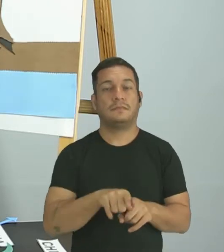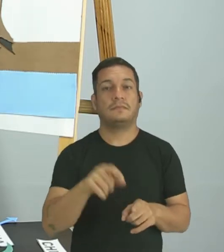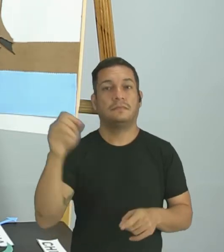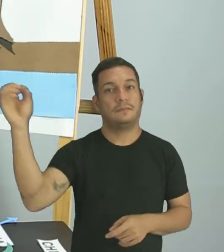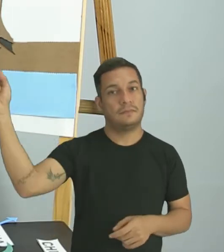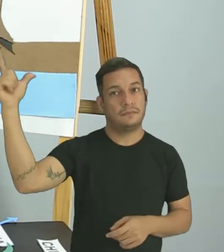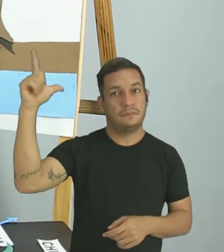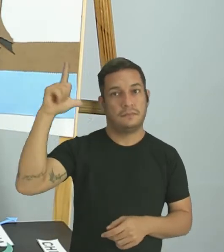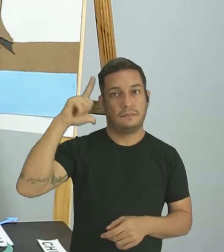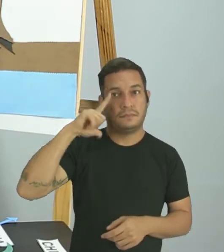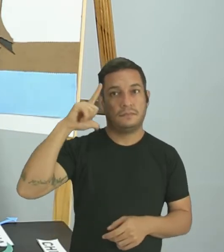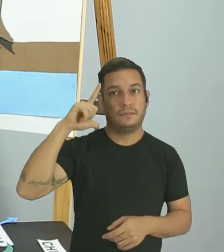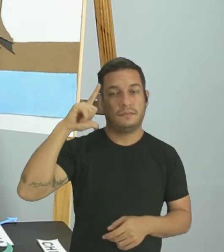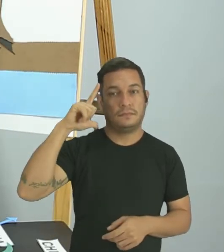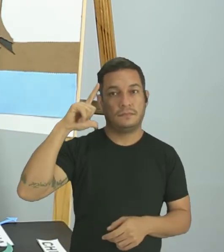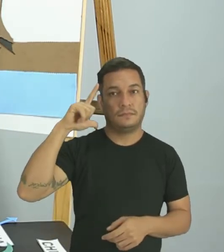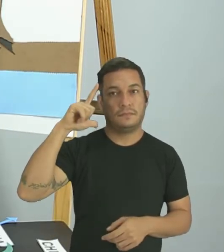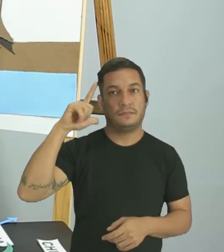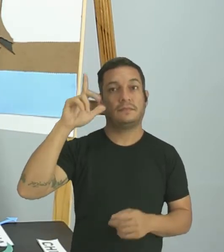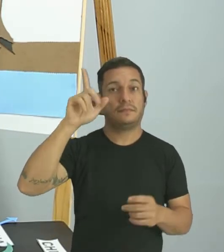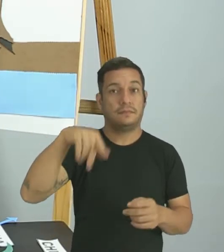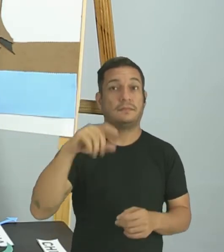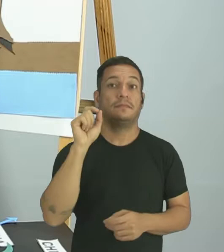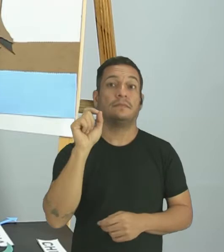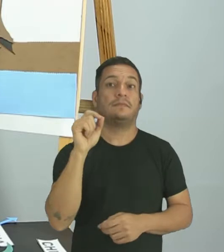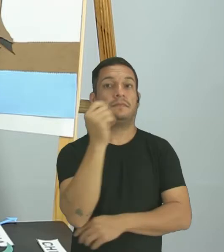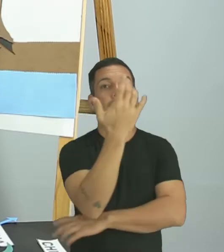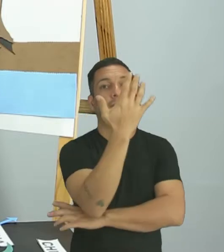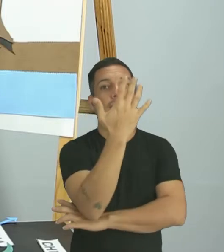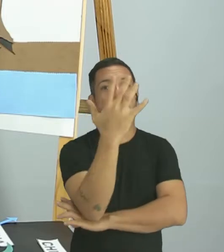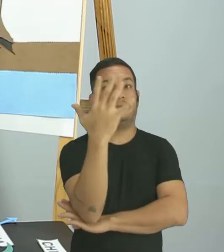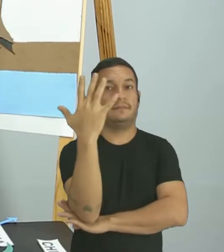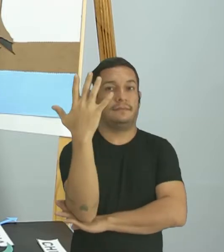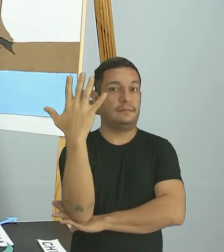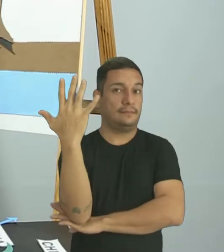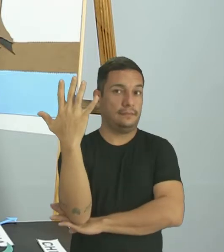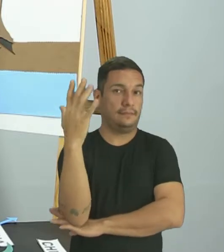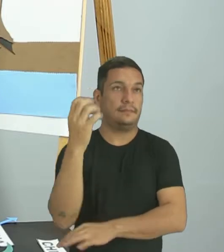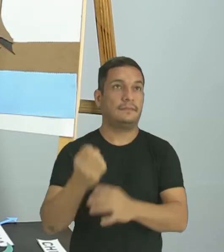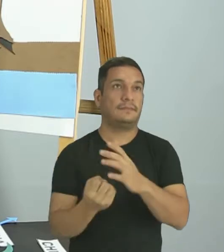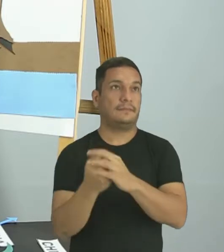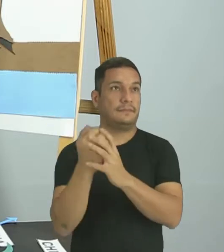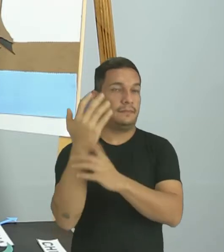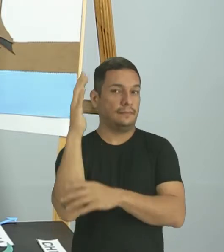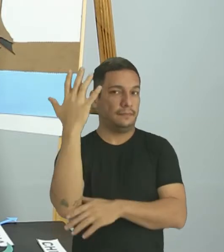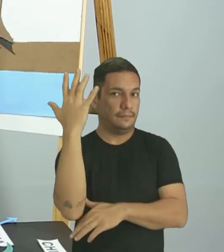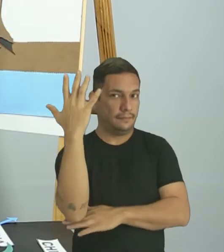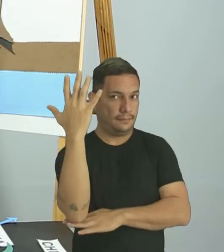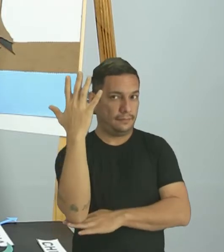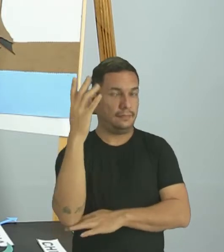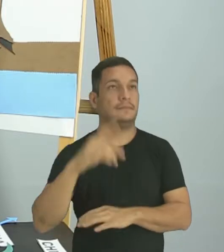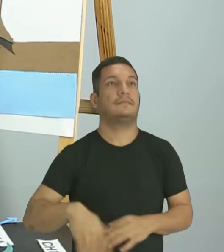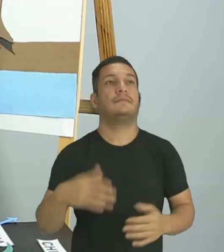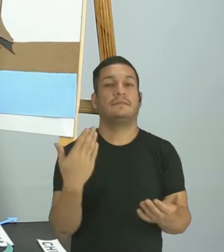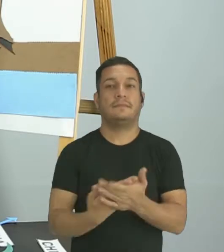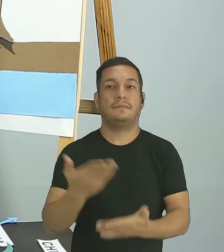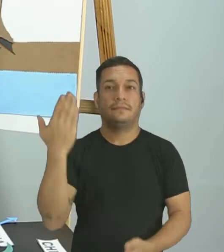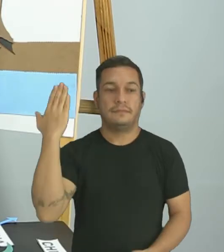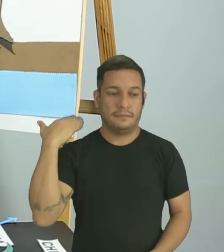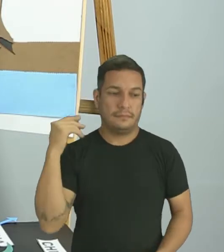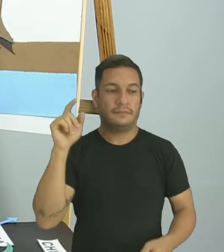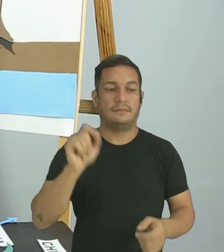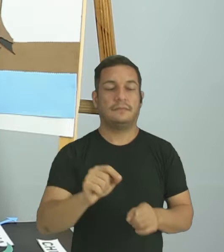sol, da luz solar para as plantas. Não foi isso? E aí, na aula passada, na